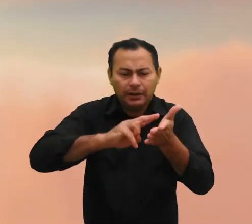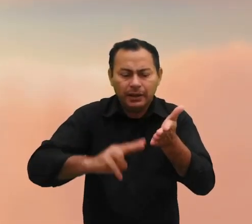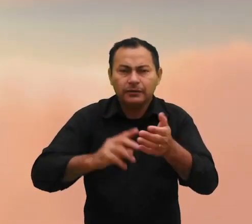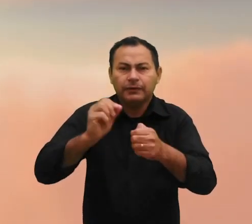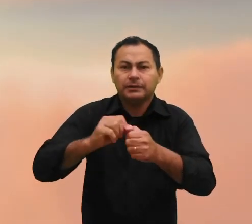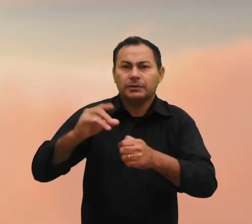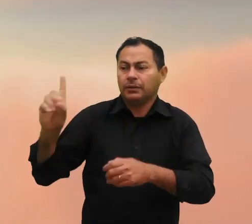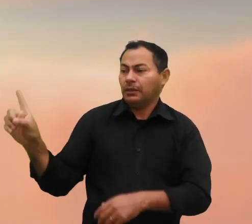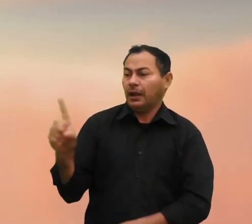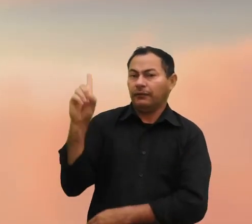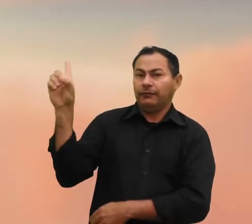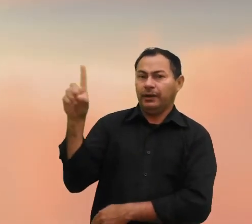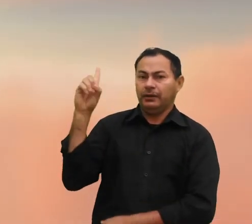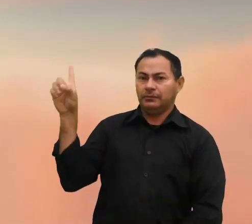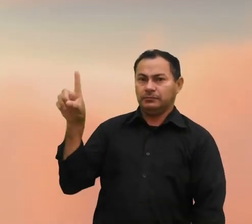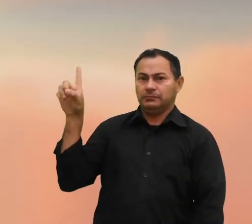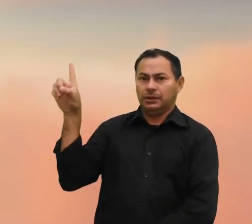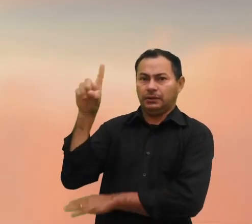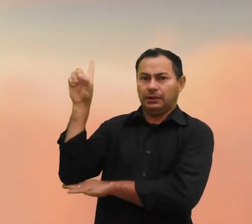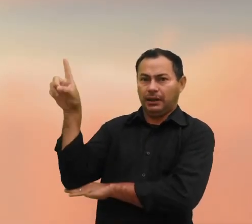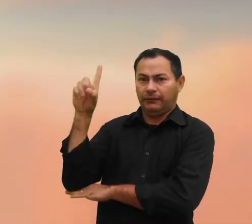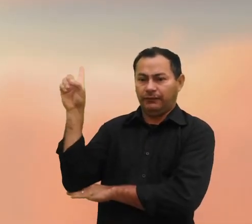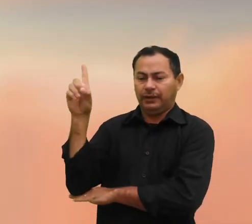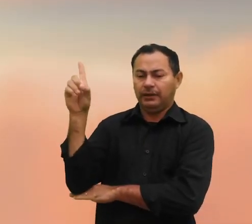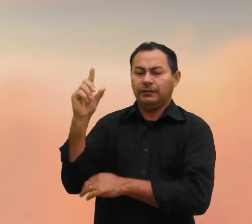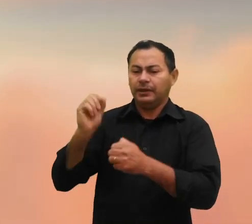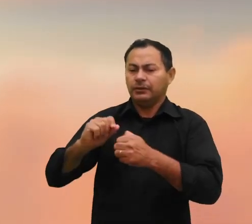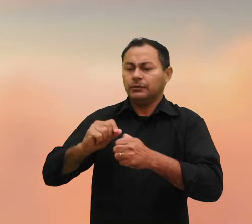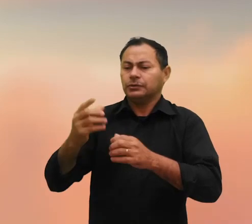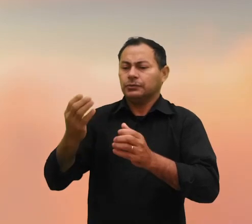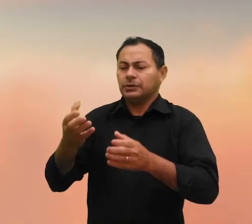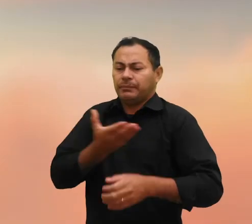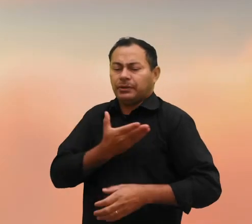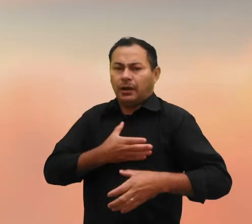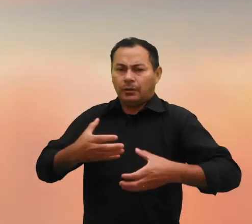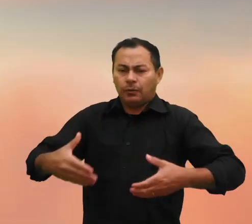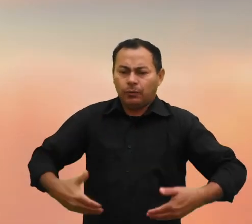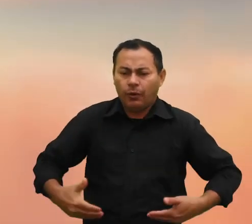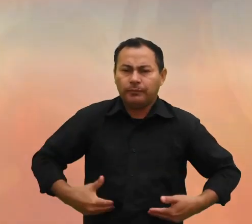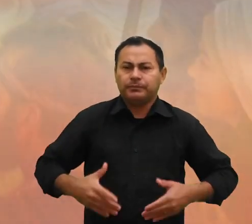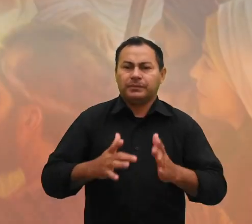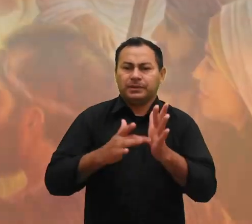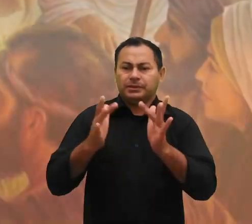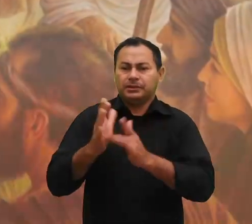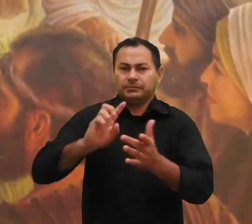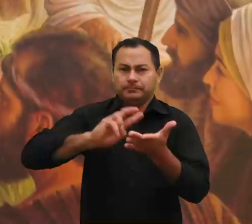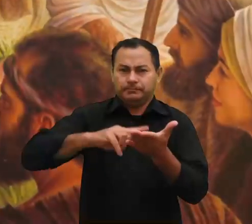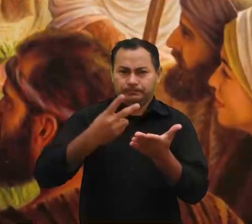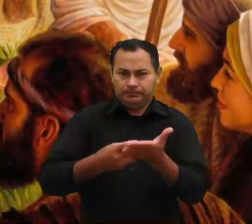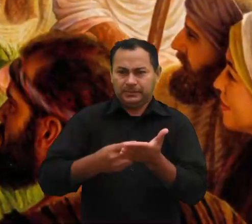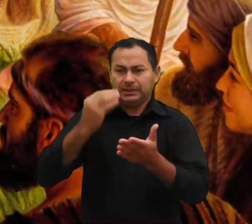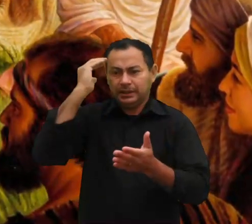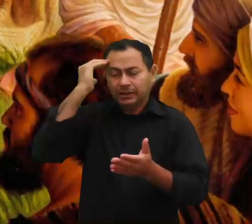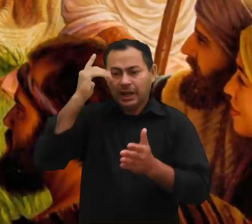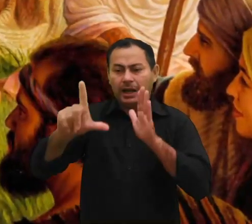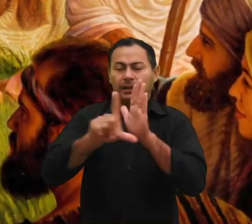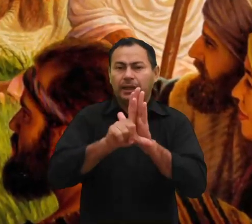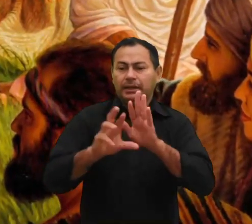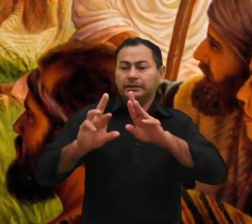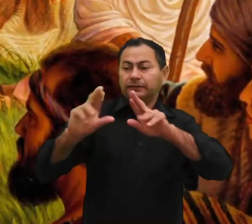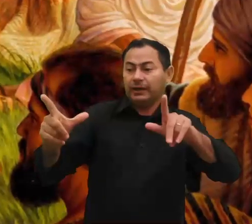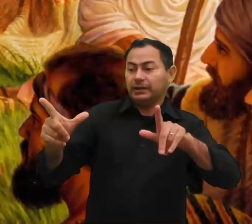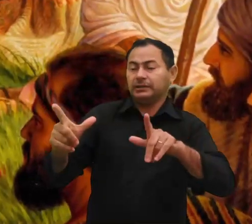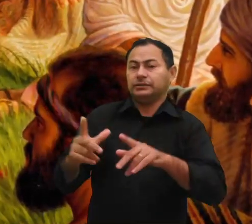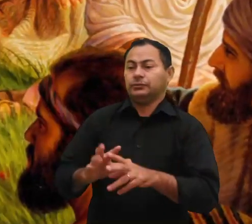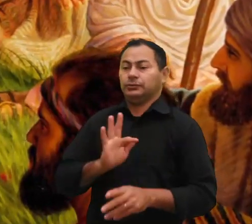leram o que fez Davi quando ele e seus companheiros estavam com fome? Jesus interpretava a lei de uma maneira